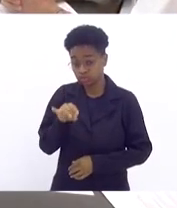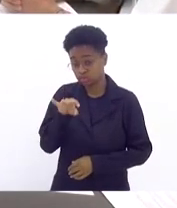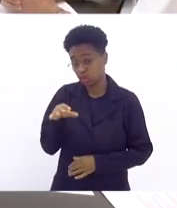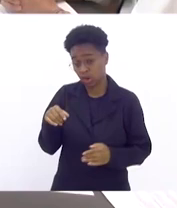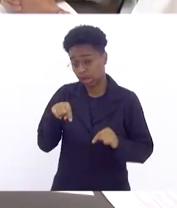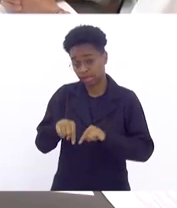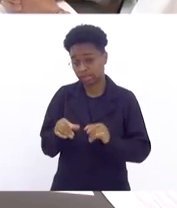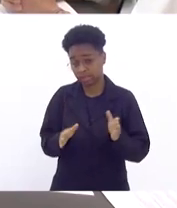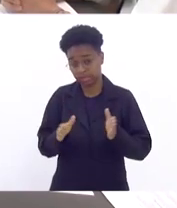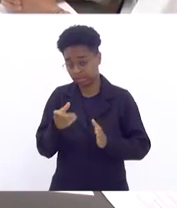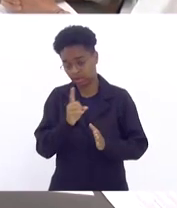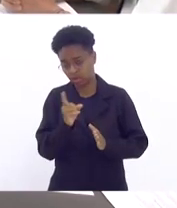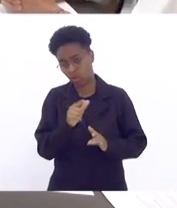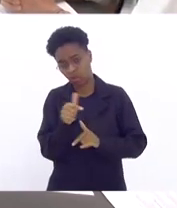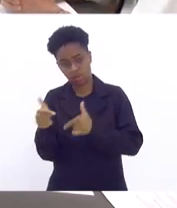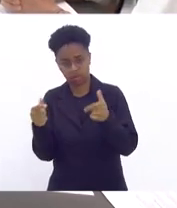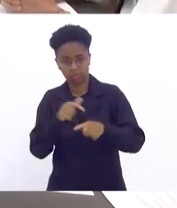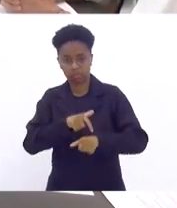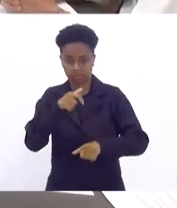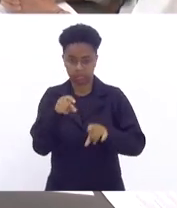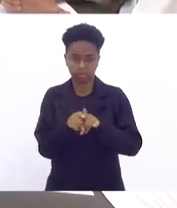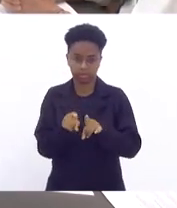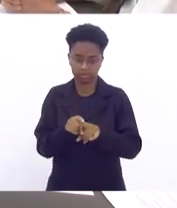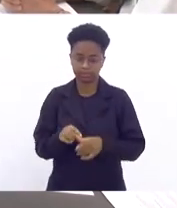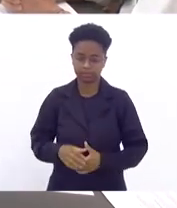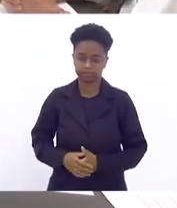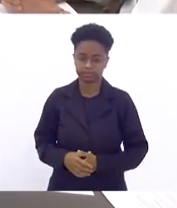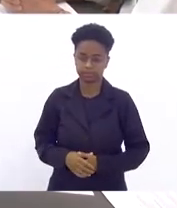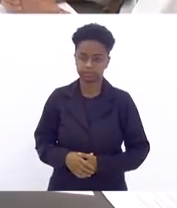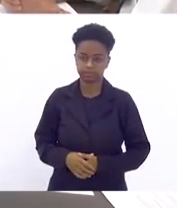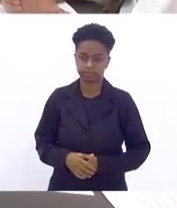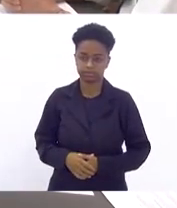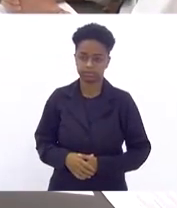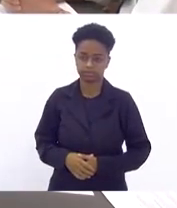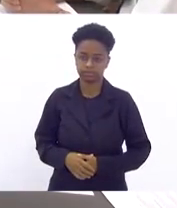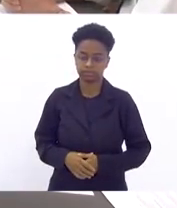em outras também Deputado cozolino